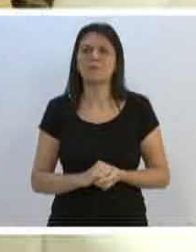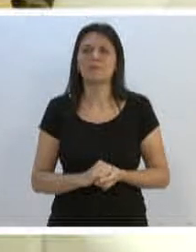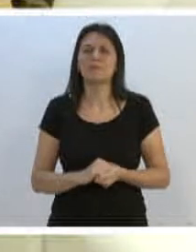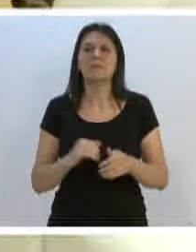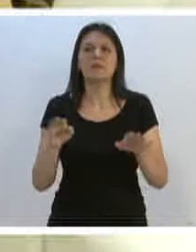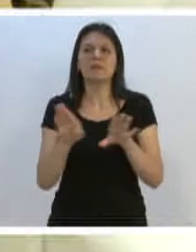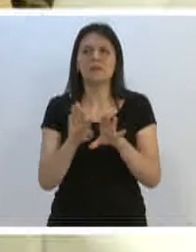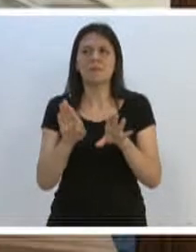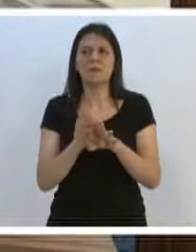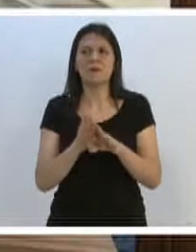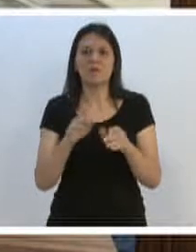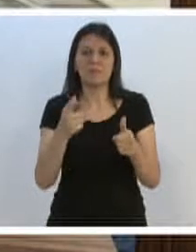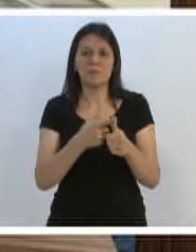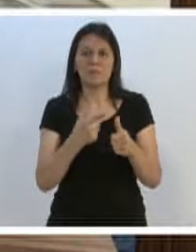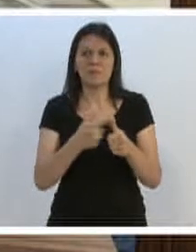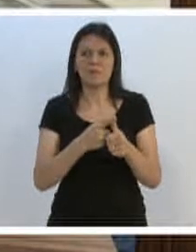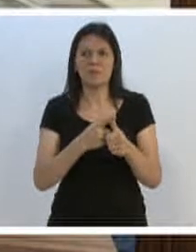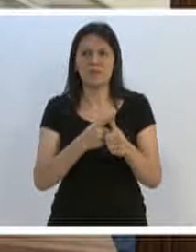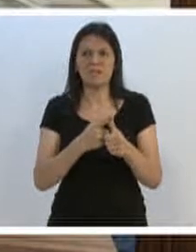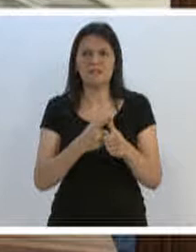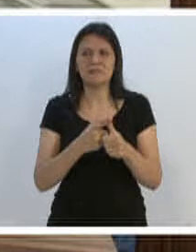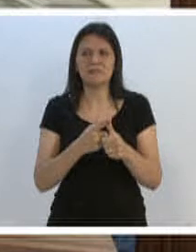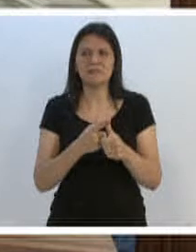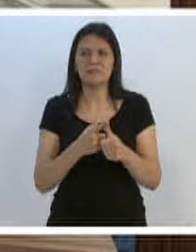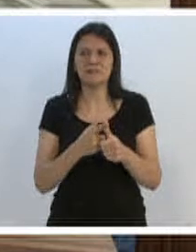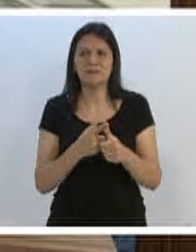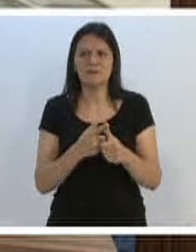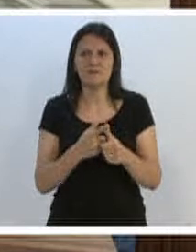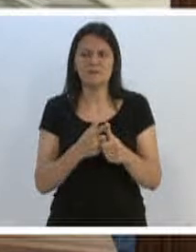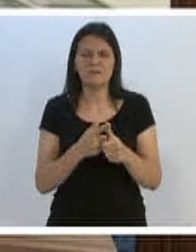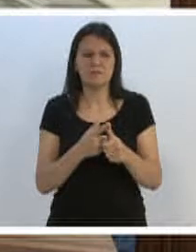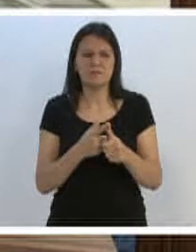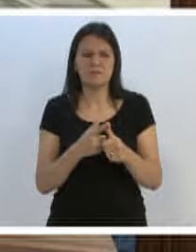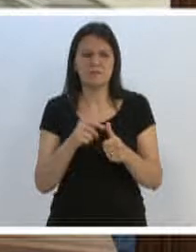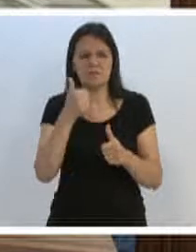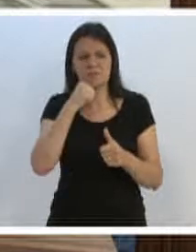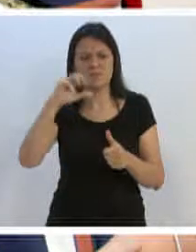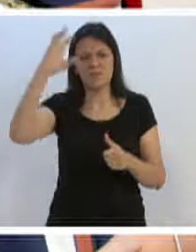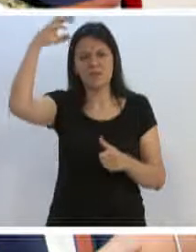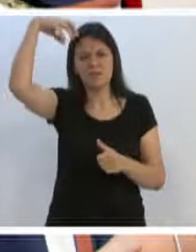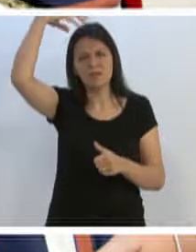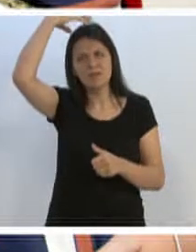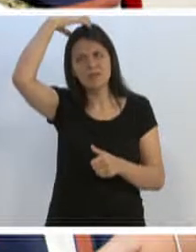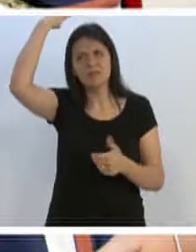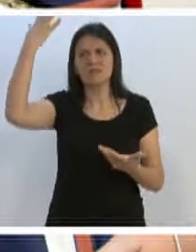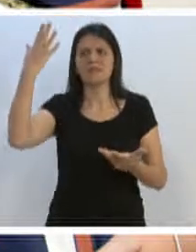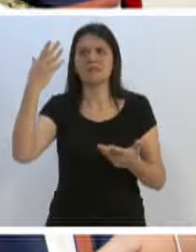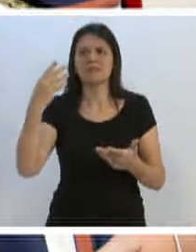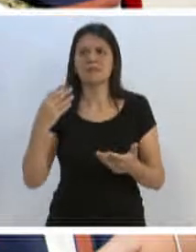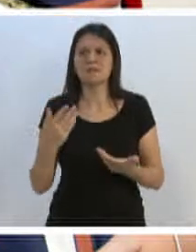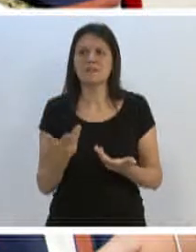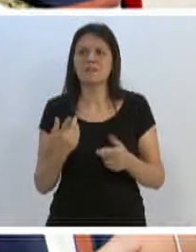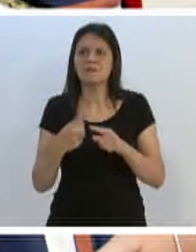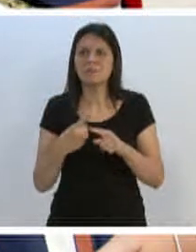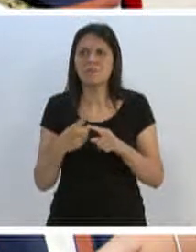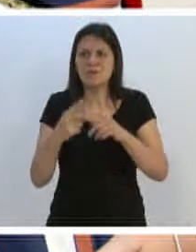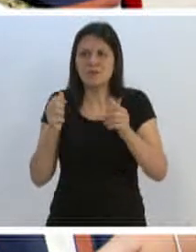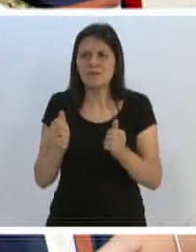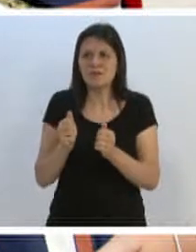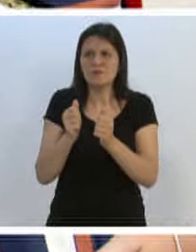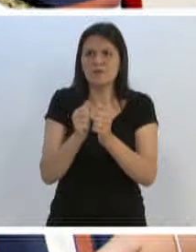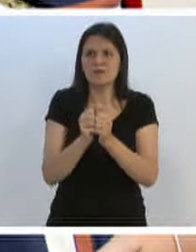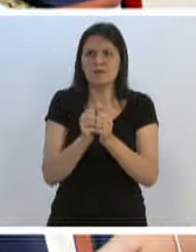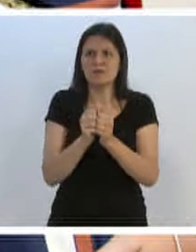primeira princesa Daniele Provese e a Daniele Kirchen, principalmente, que acompanhar de perto e nos